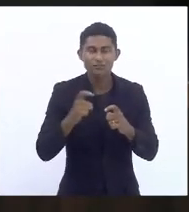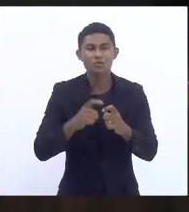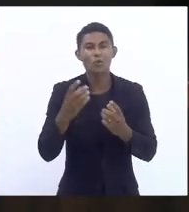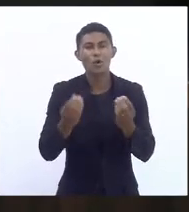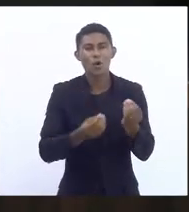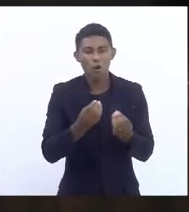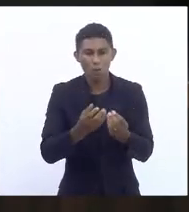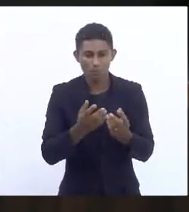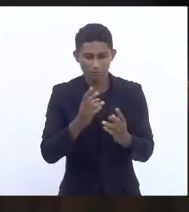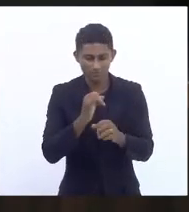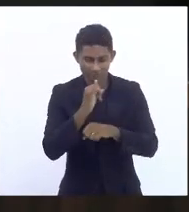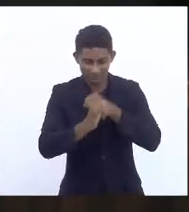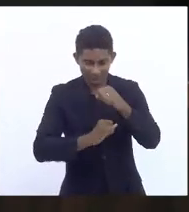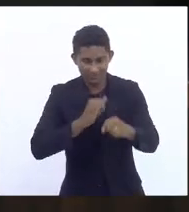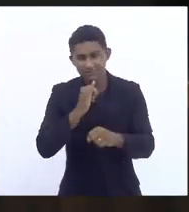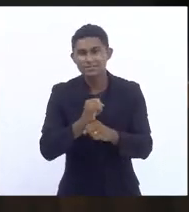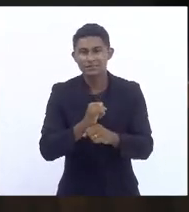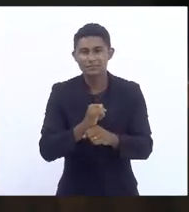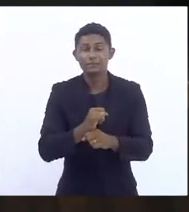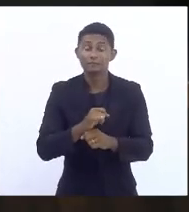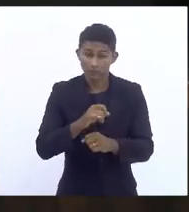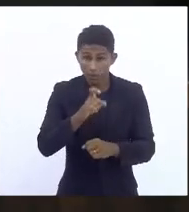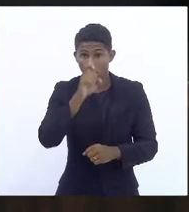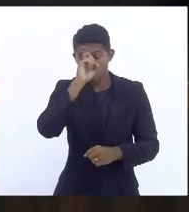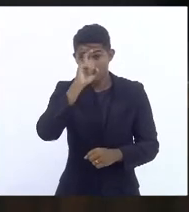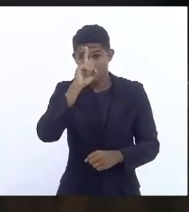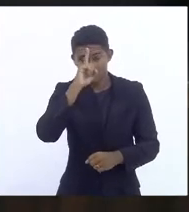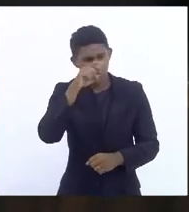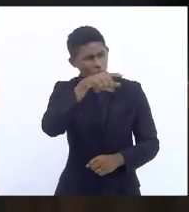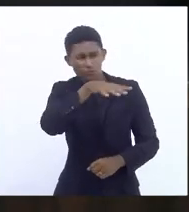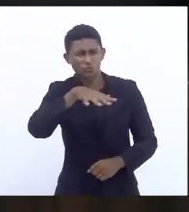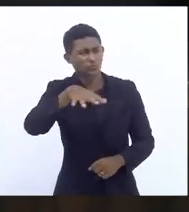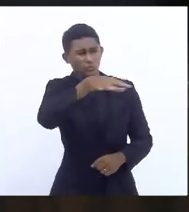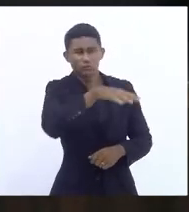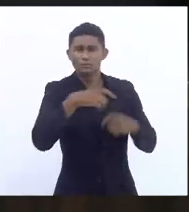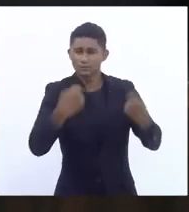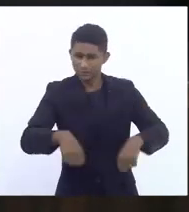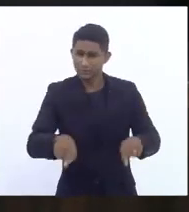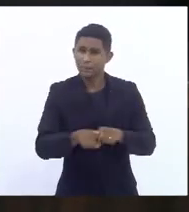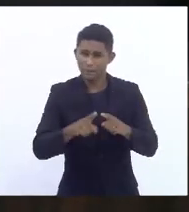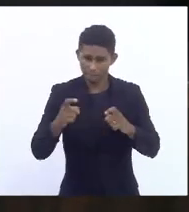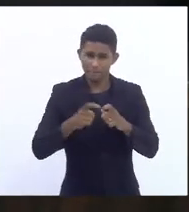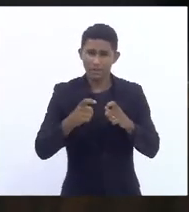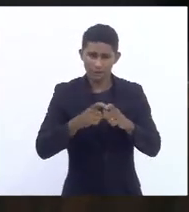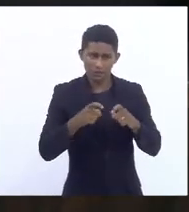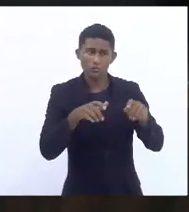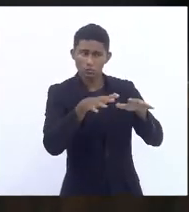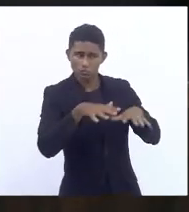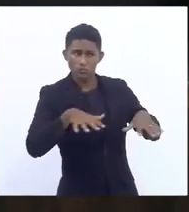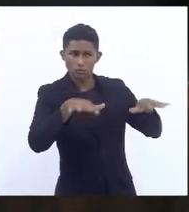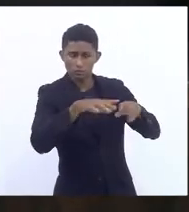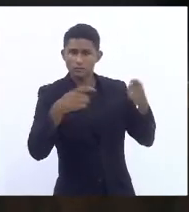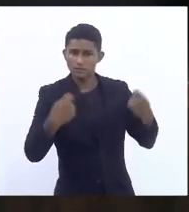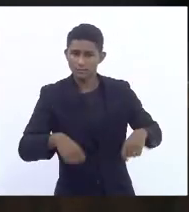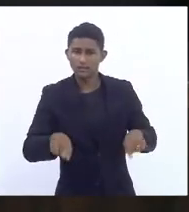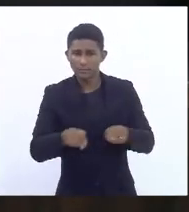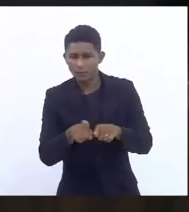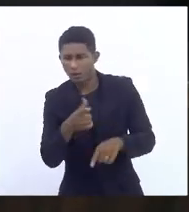em toda a rede hospitalar pública, bem como pelos médicos em geral, e dá outras